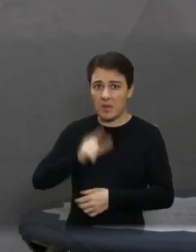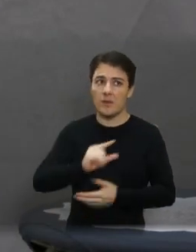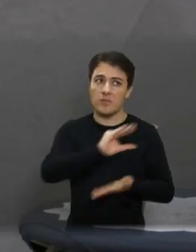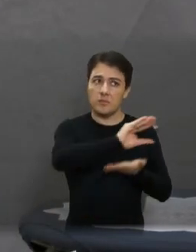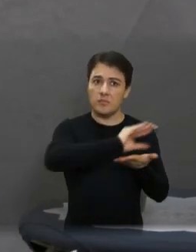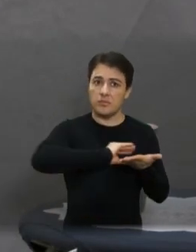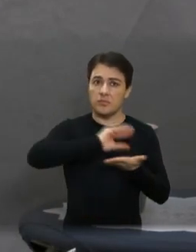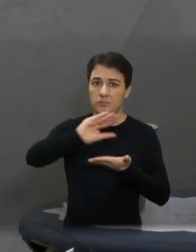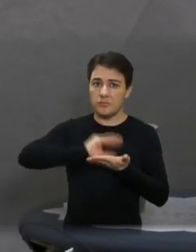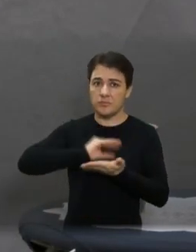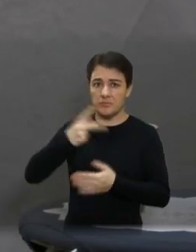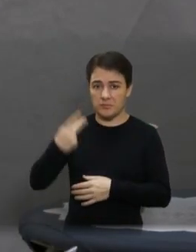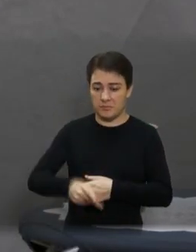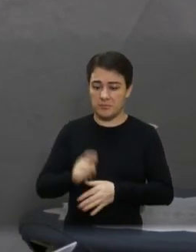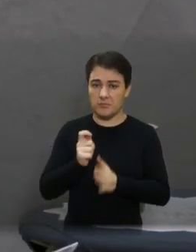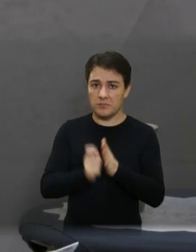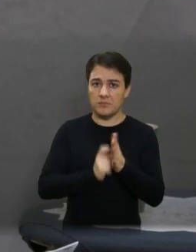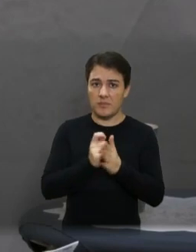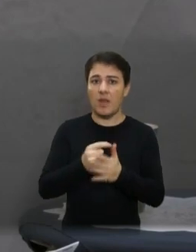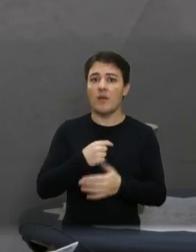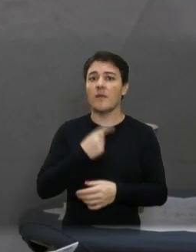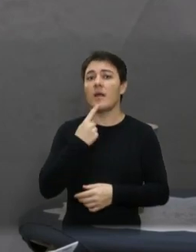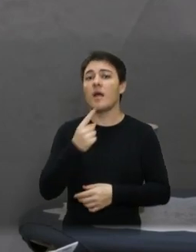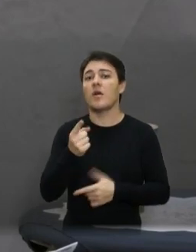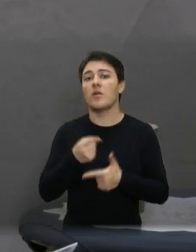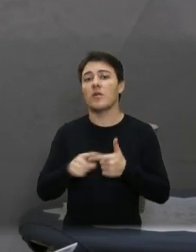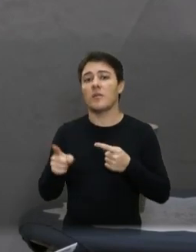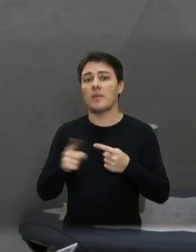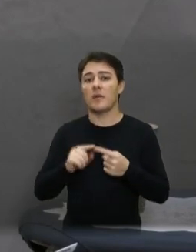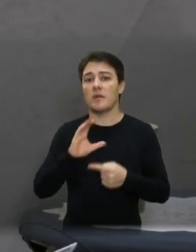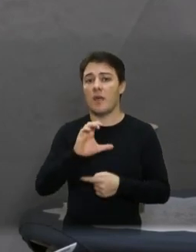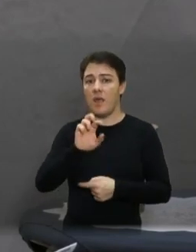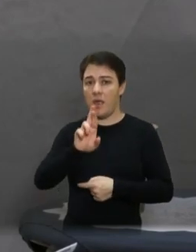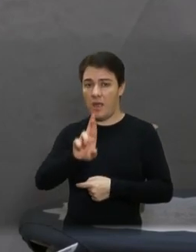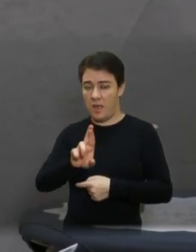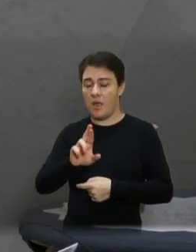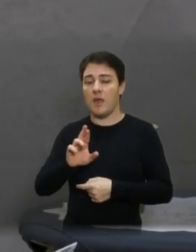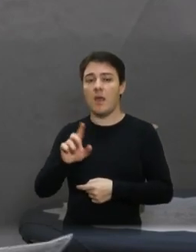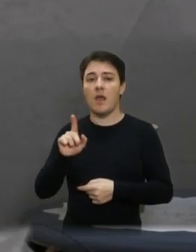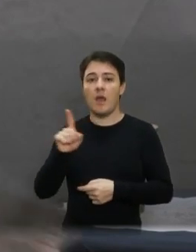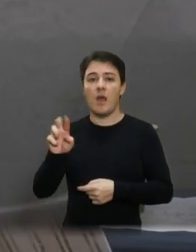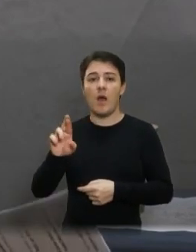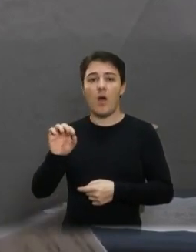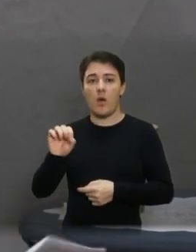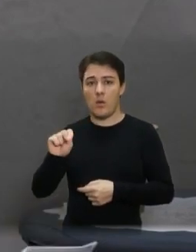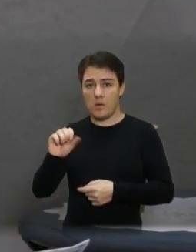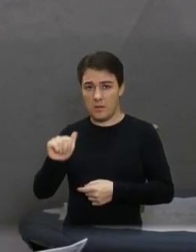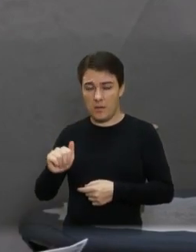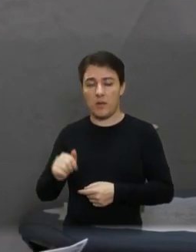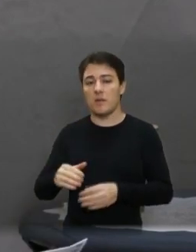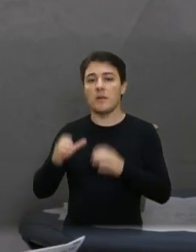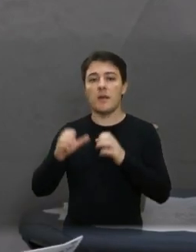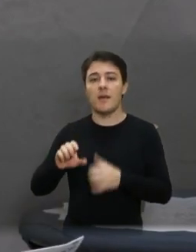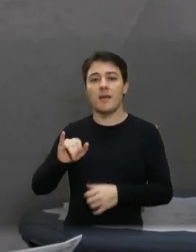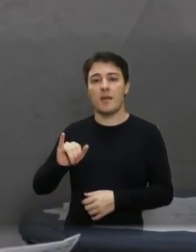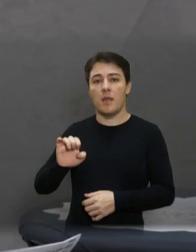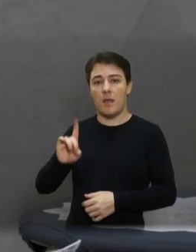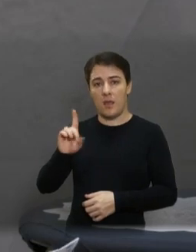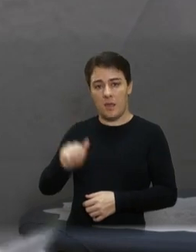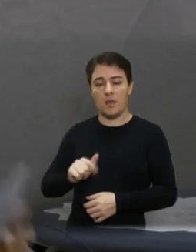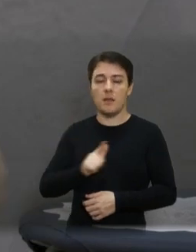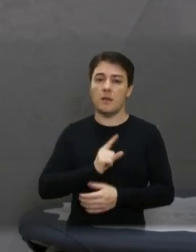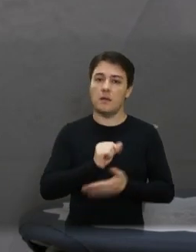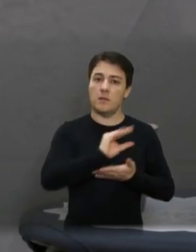trazer alguns recursos por município eu quero falar primeiramente do CR rosa brolio e Zanin que fica no Jardim Yeda